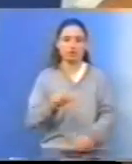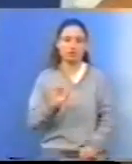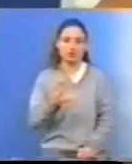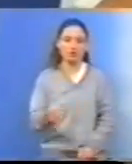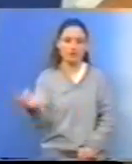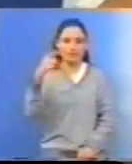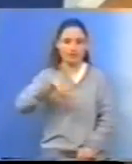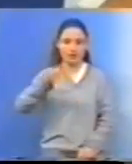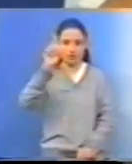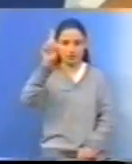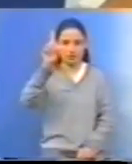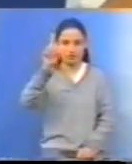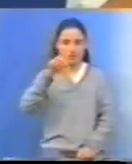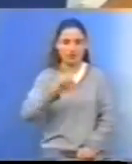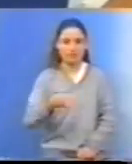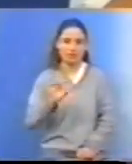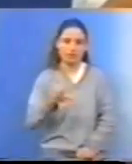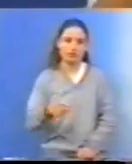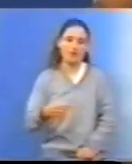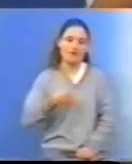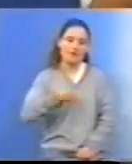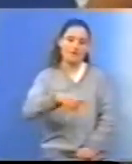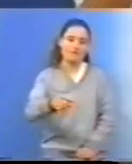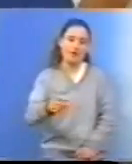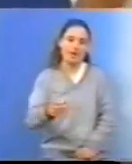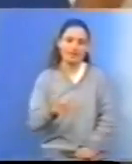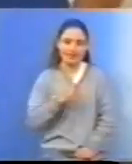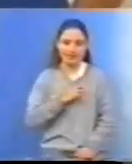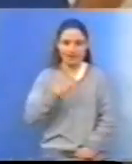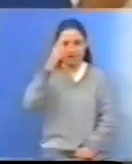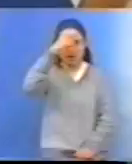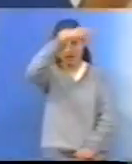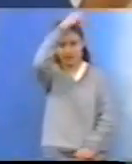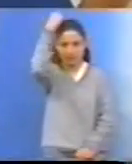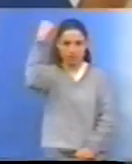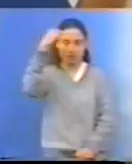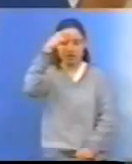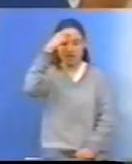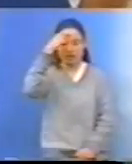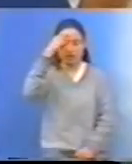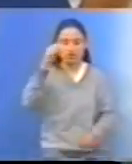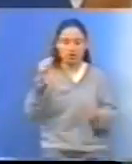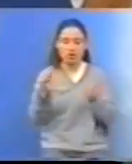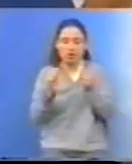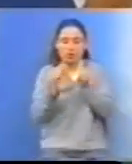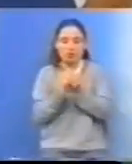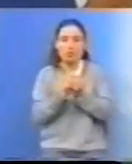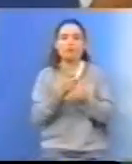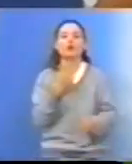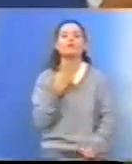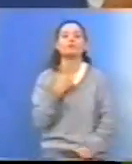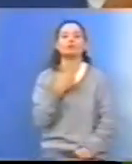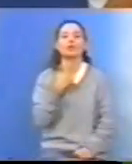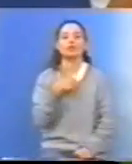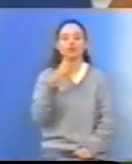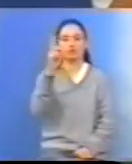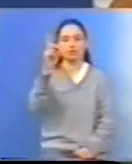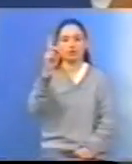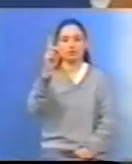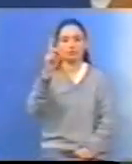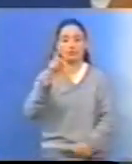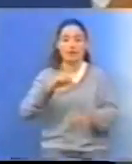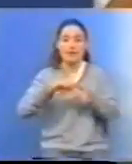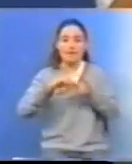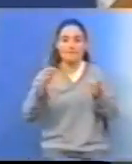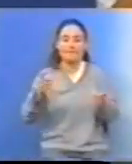conseguir a sua santidade, não é em outro lugar. Da mesma forma, se o Senhor te chama a casar-se, é isto, prepare-se para o